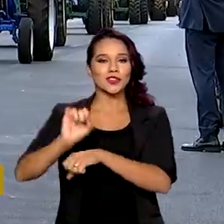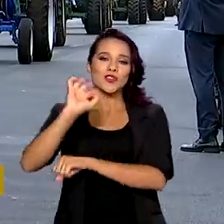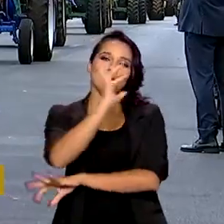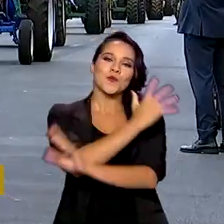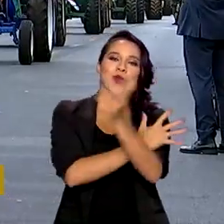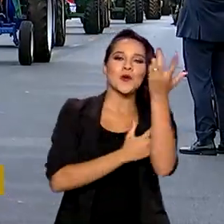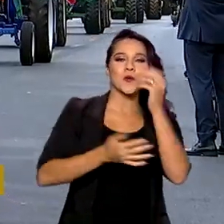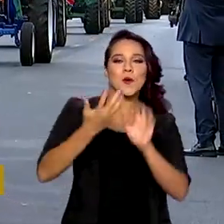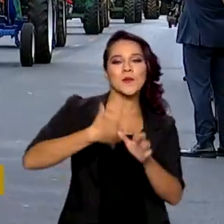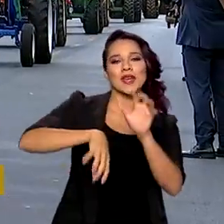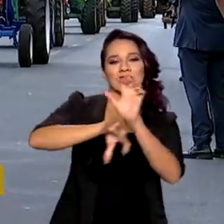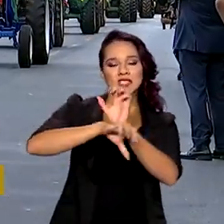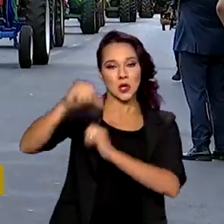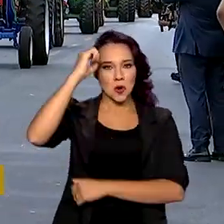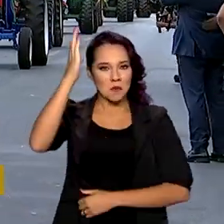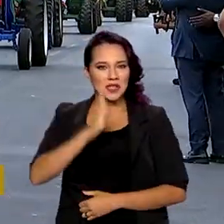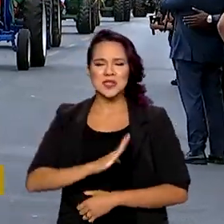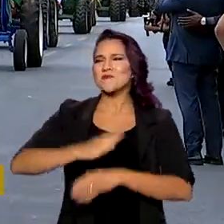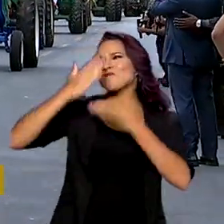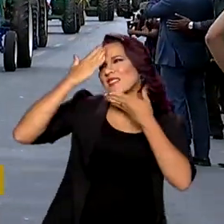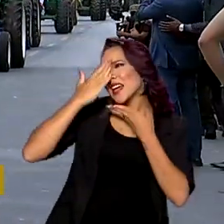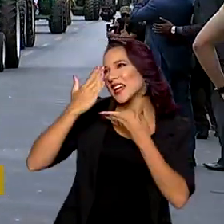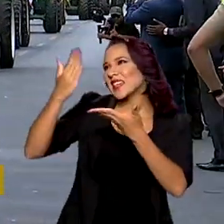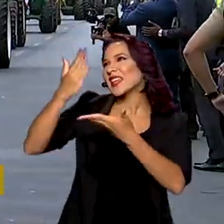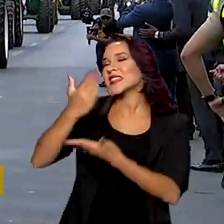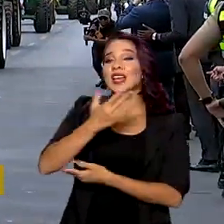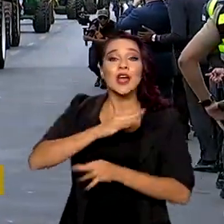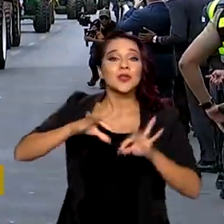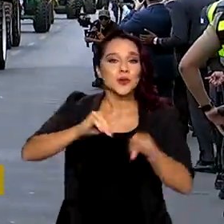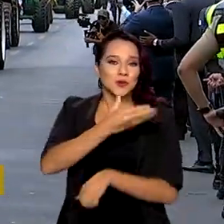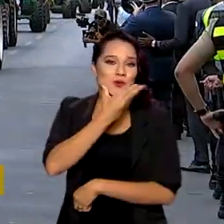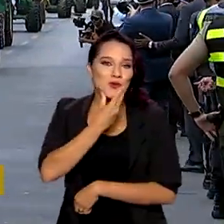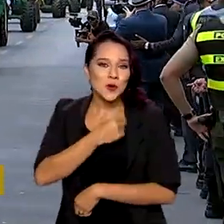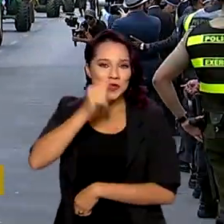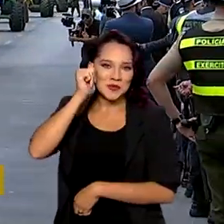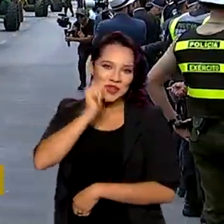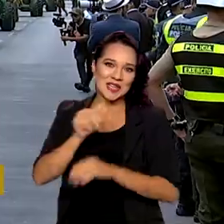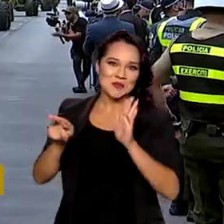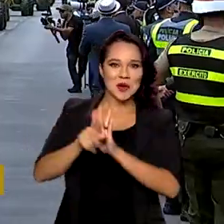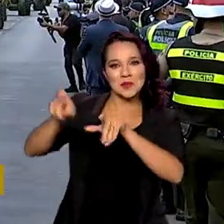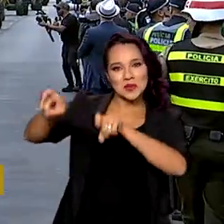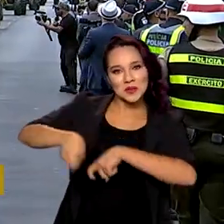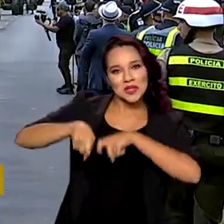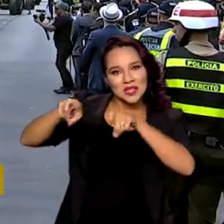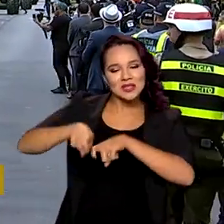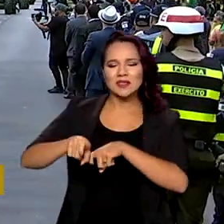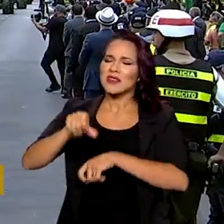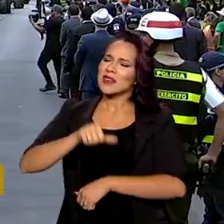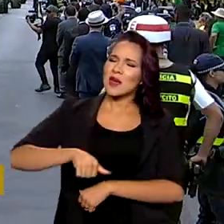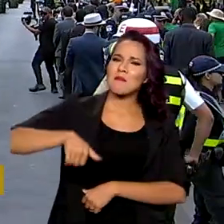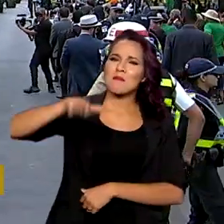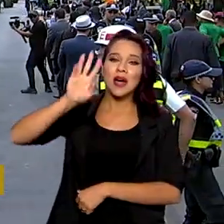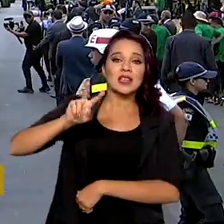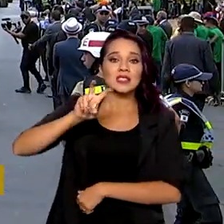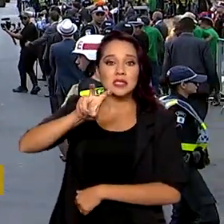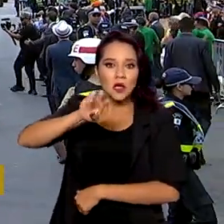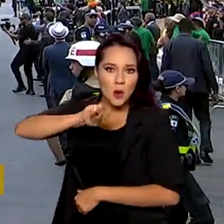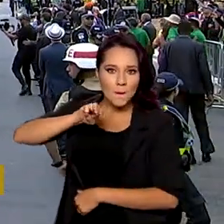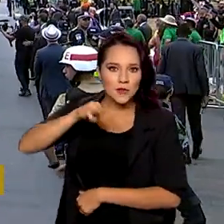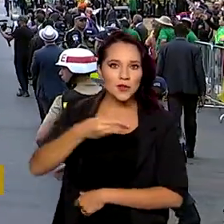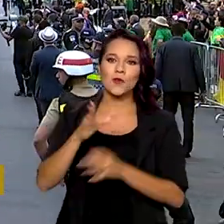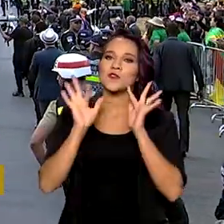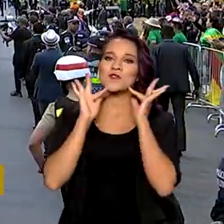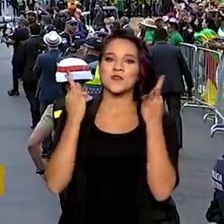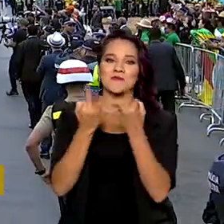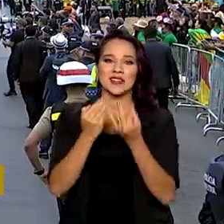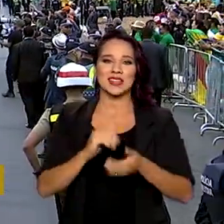ambiente, o Brasil é grato aos homens e mulheres do campo, que significam mais de 5 milhões de